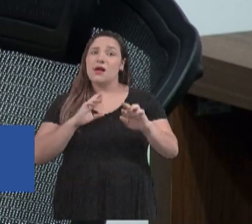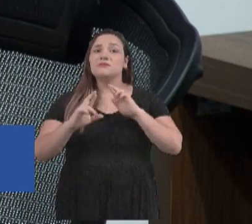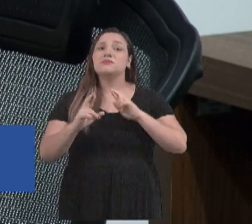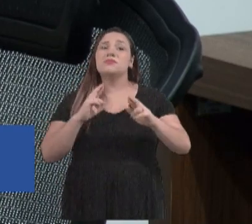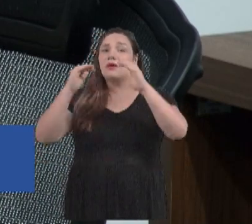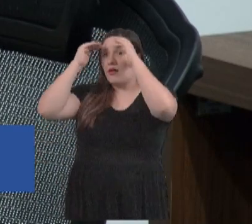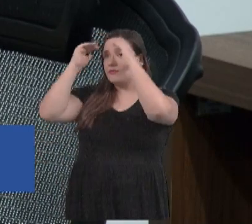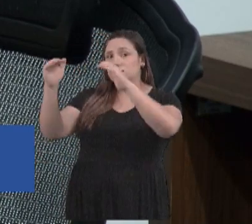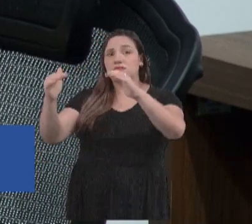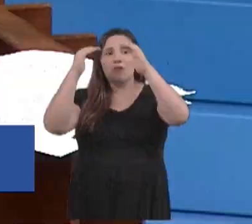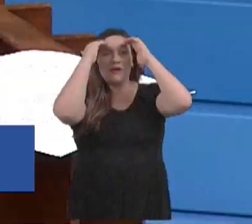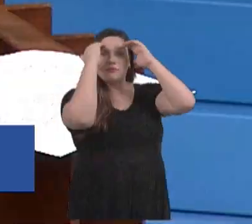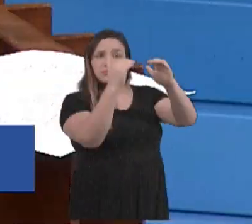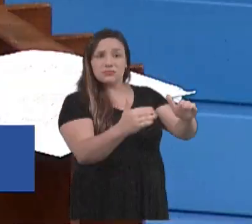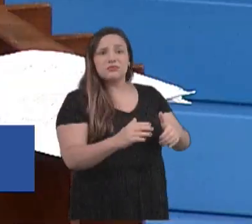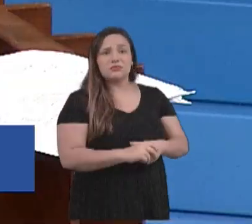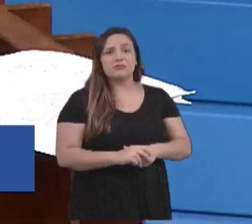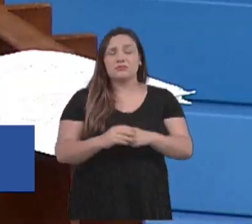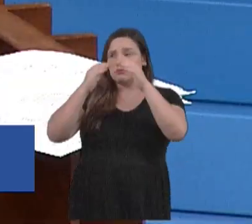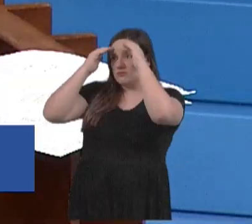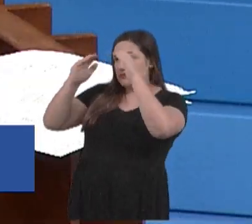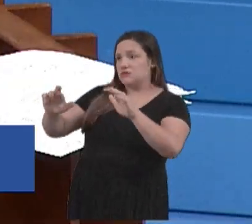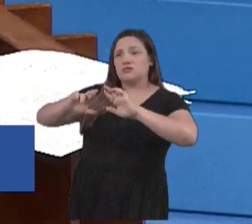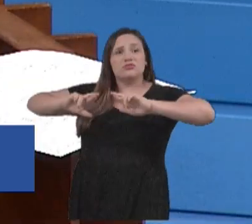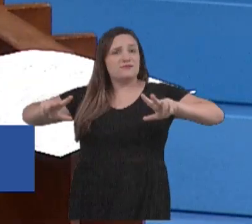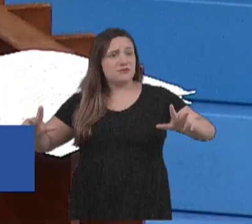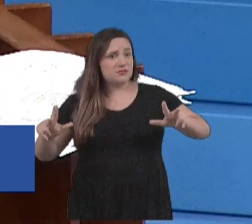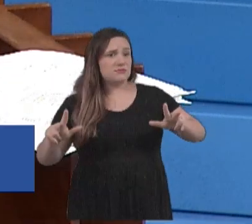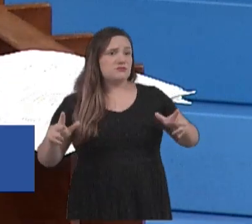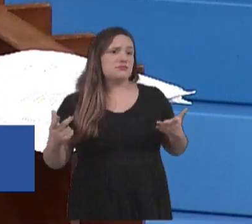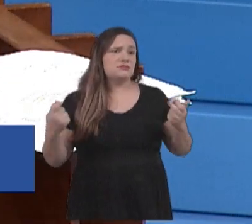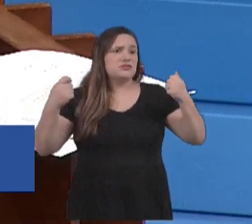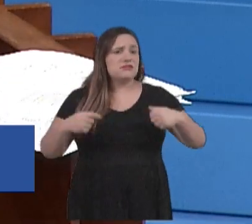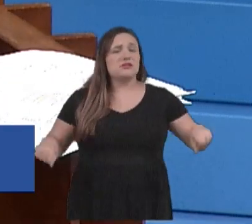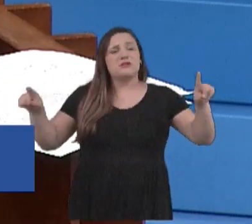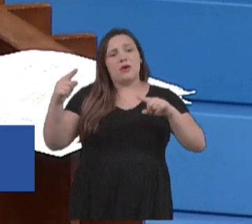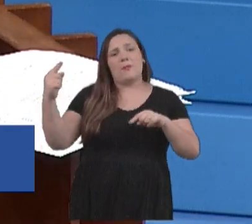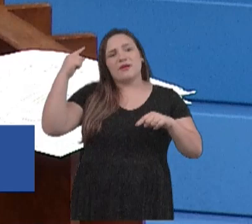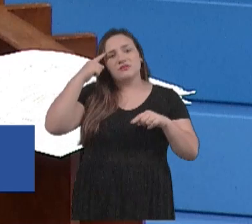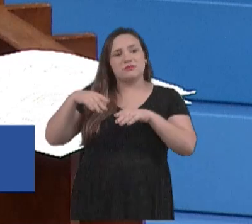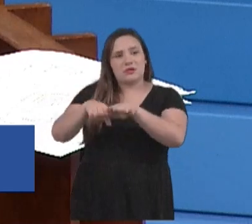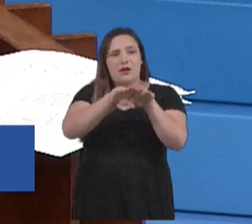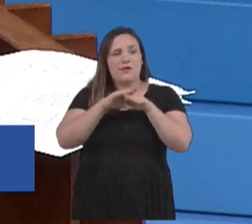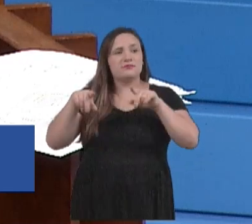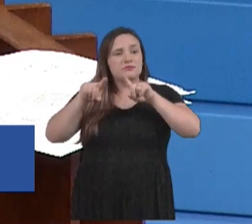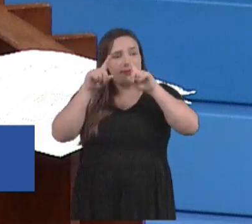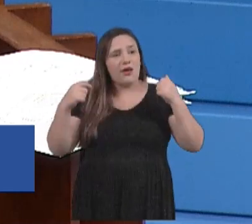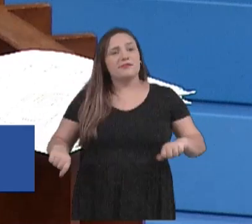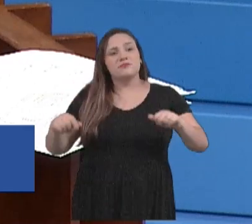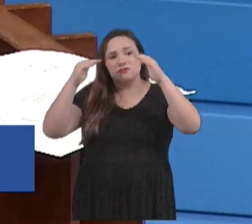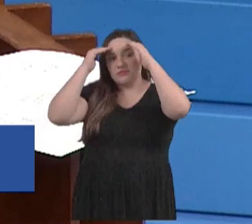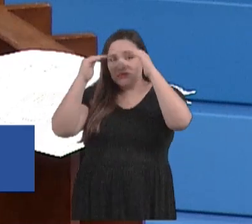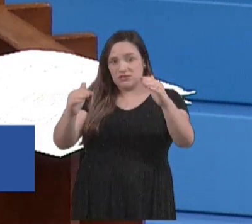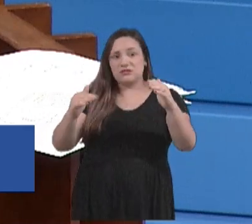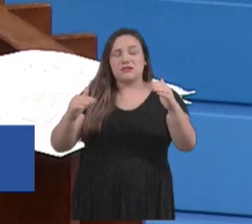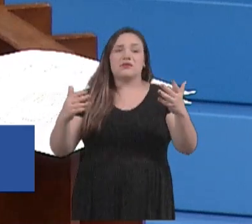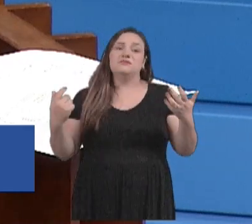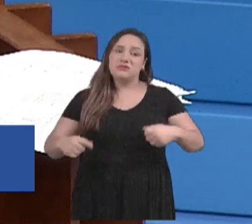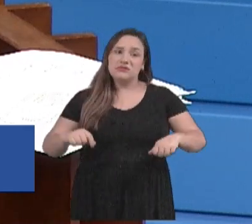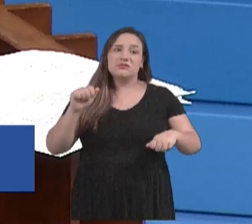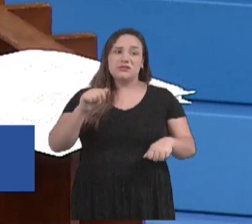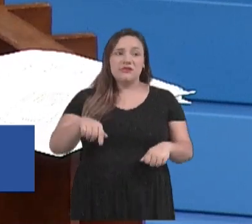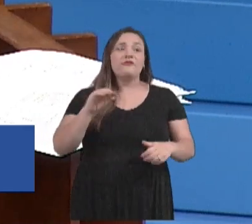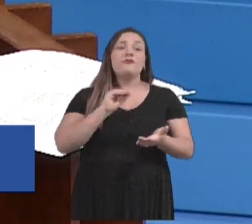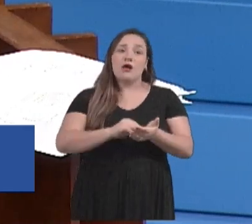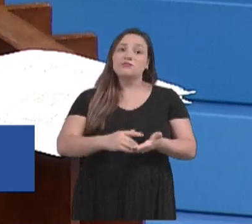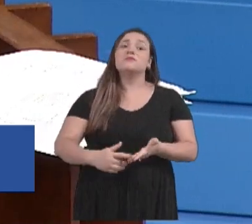que significa respeitar as diferenças. Ninguém precisa pensar igual. Agora, o respeito é fundamental. Está faltando respeito,